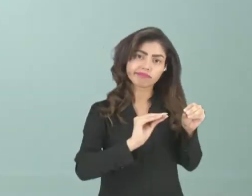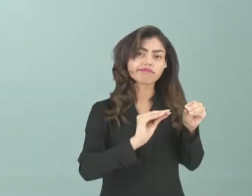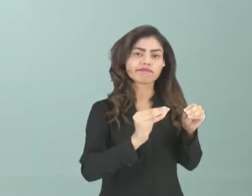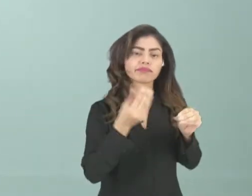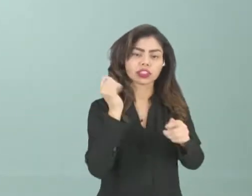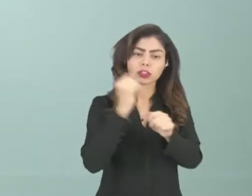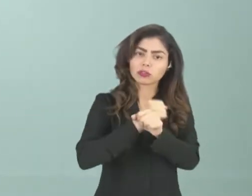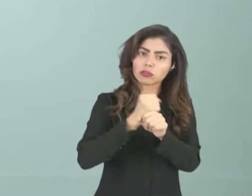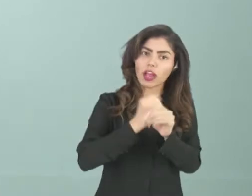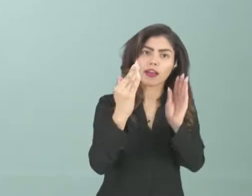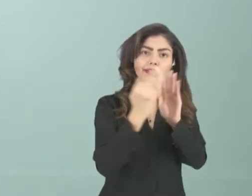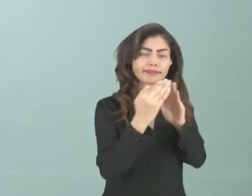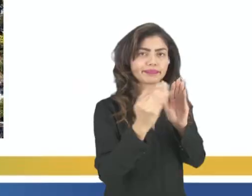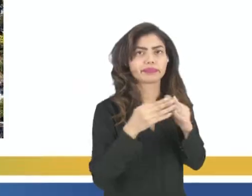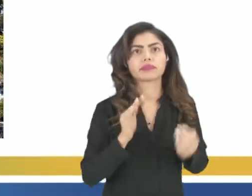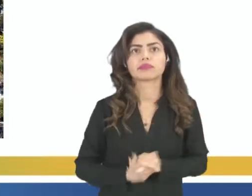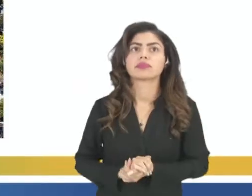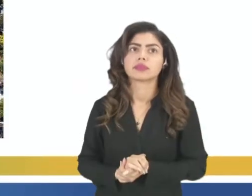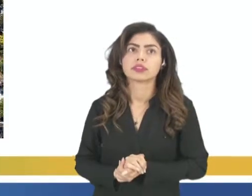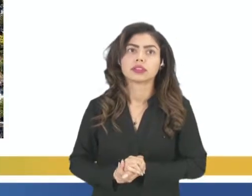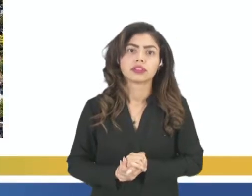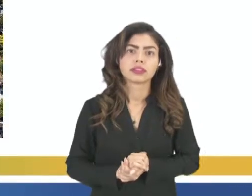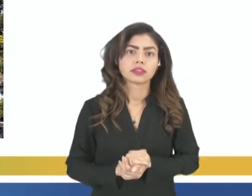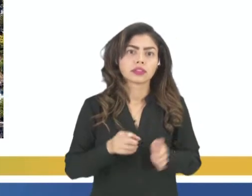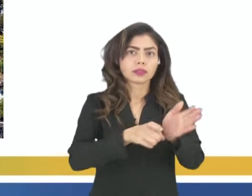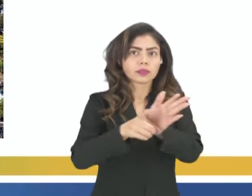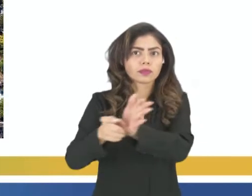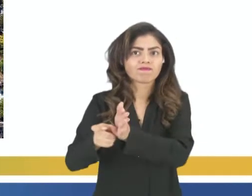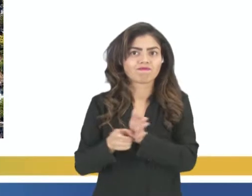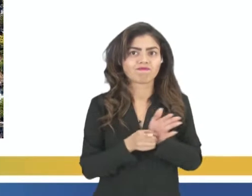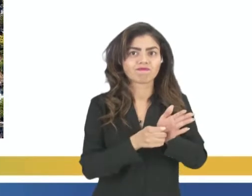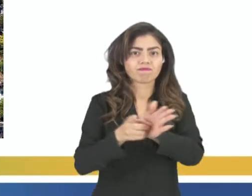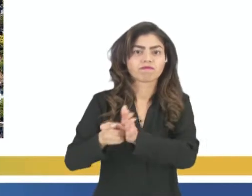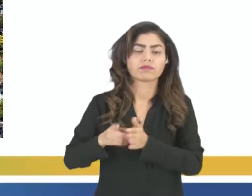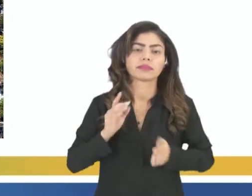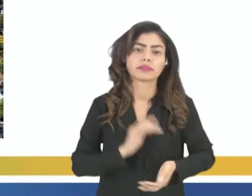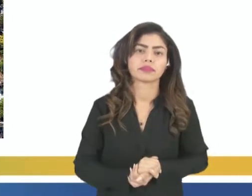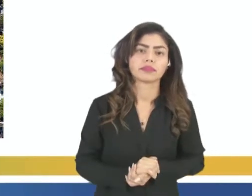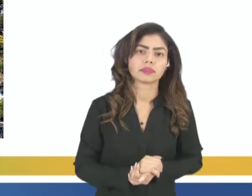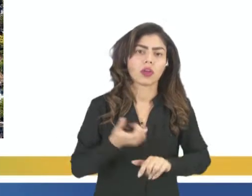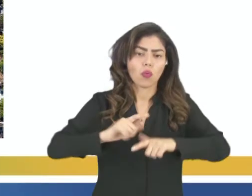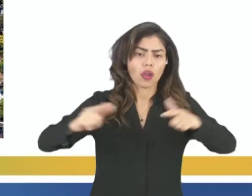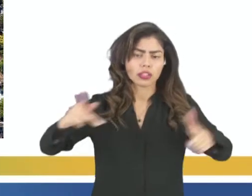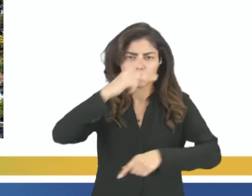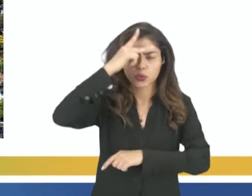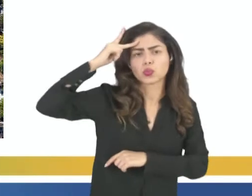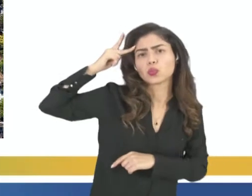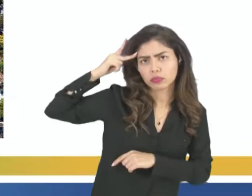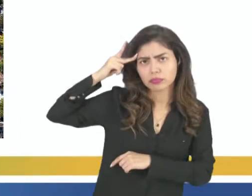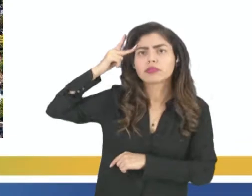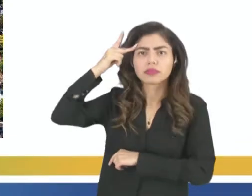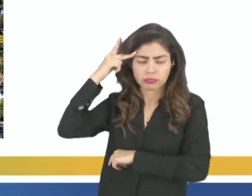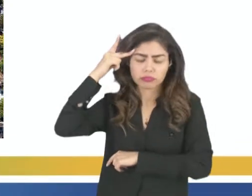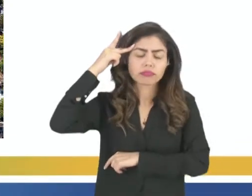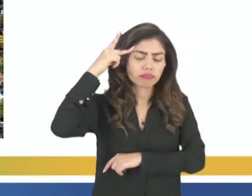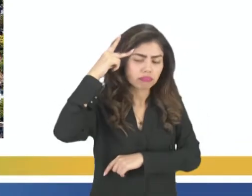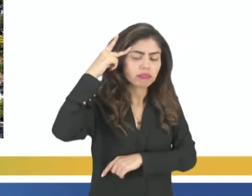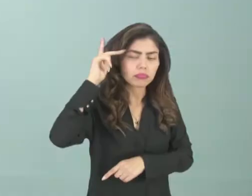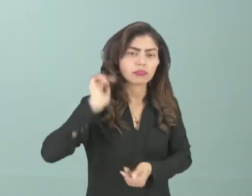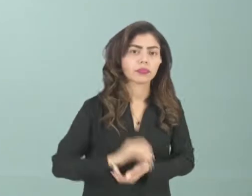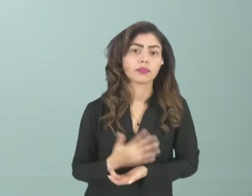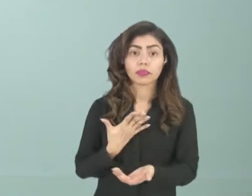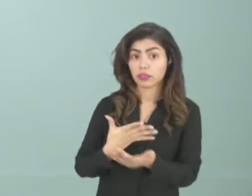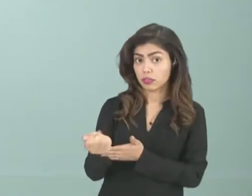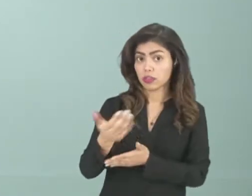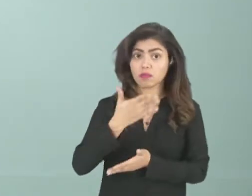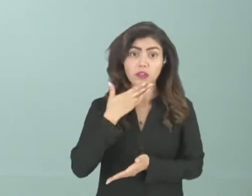tá? E a marginalização. Se nós temos um grande percentual de pessoas em